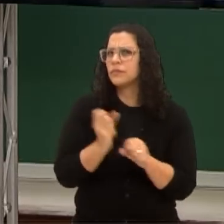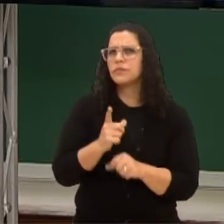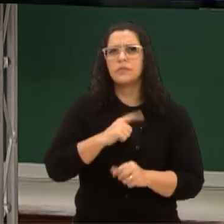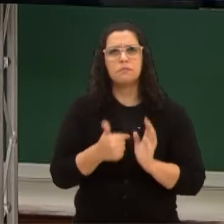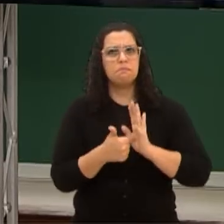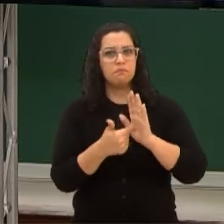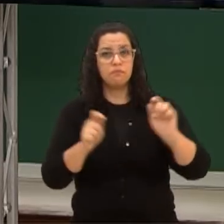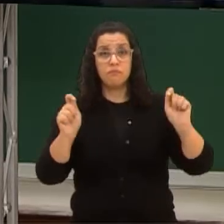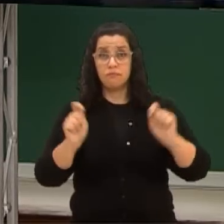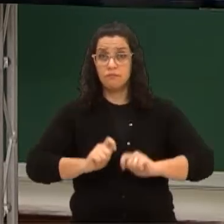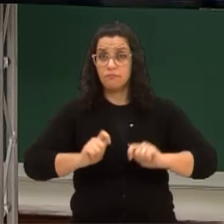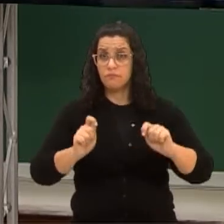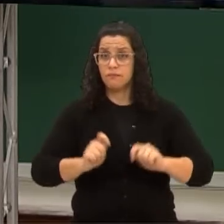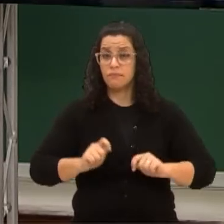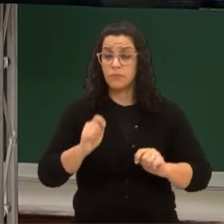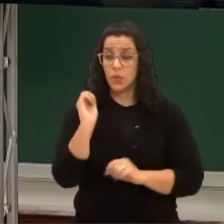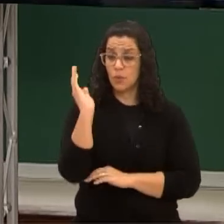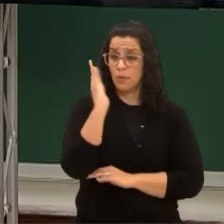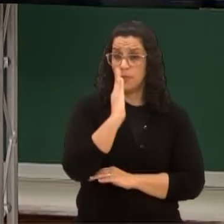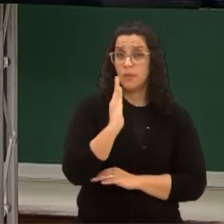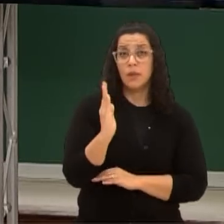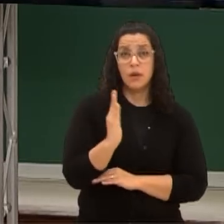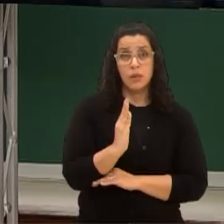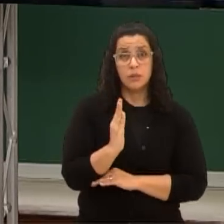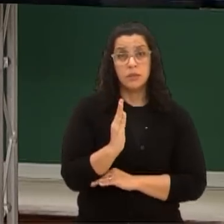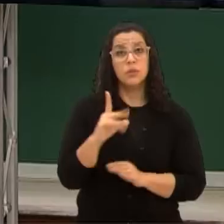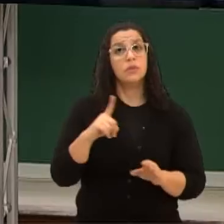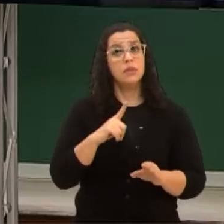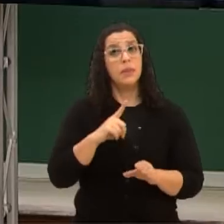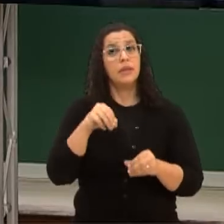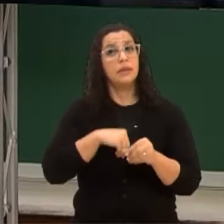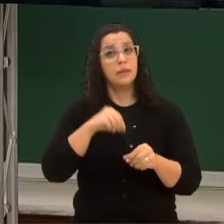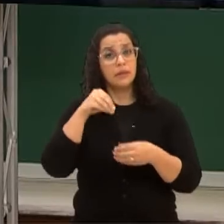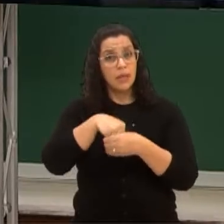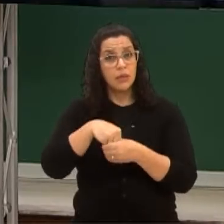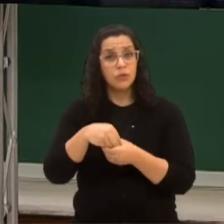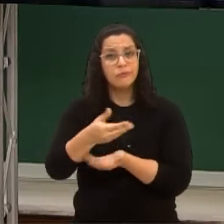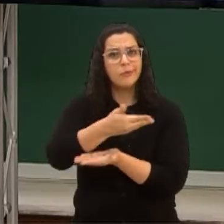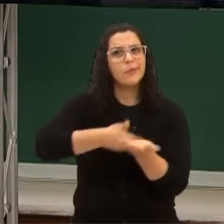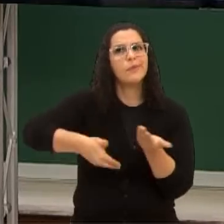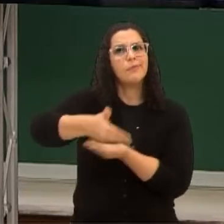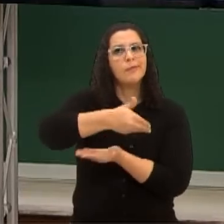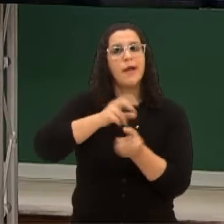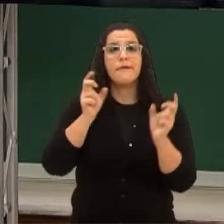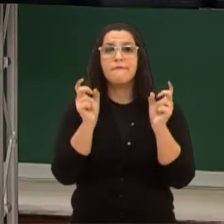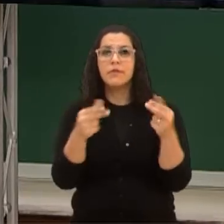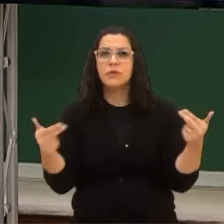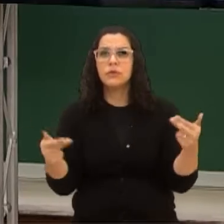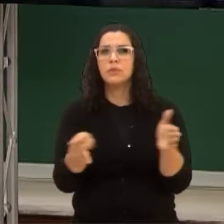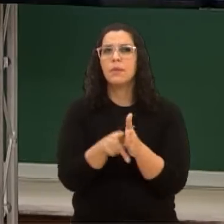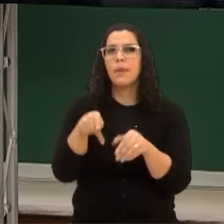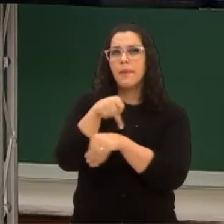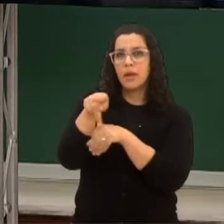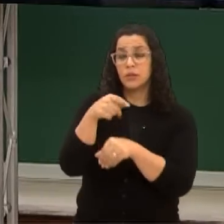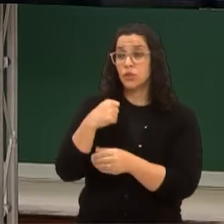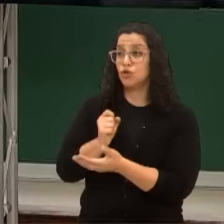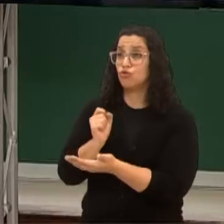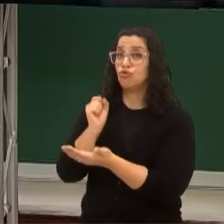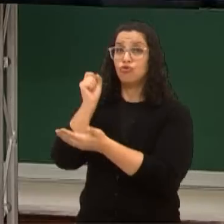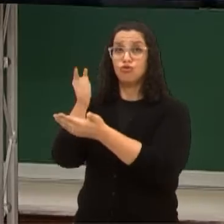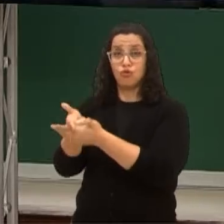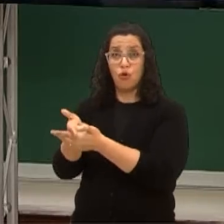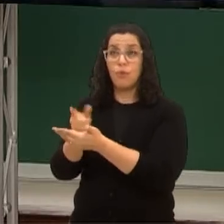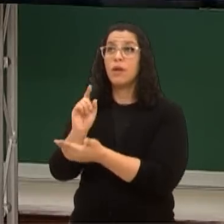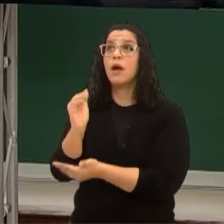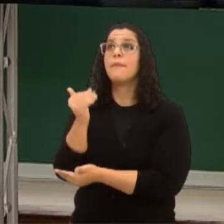dessa possibilidade do Brasil estar incluído nesse comércio internacional. Então a gente compra aquilo que a gente